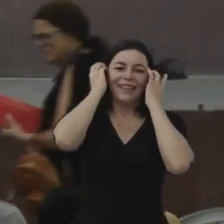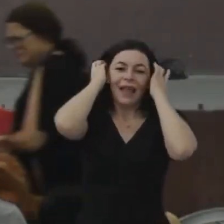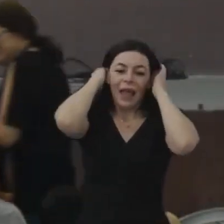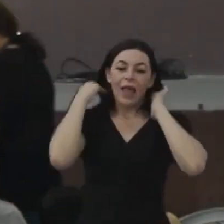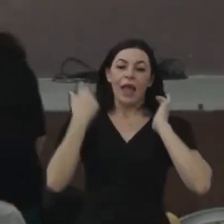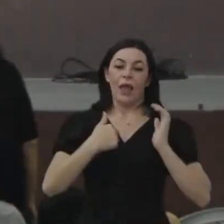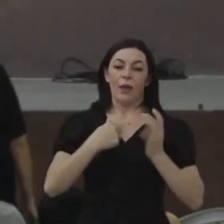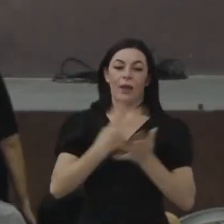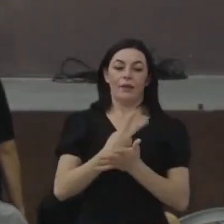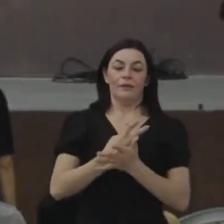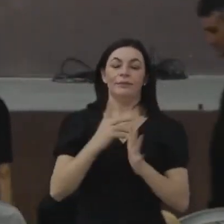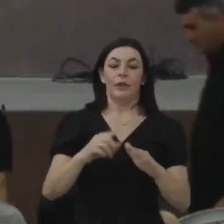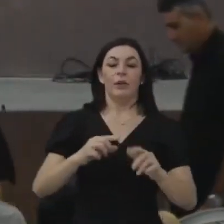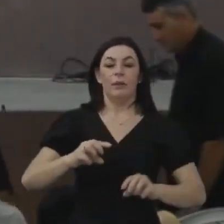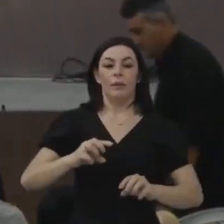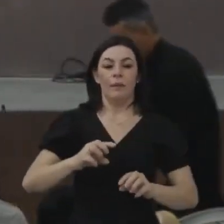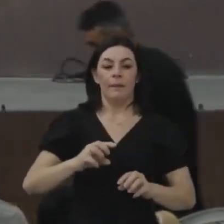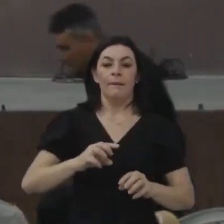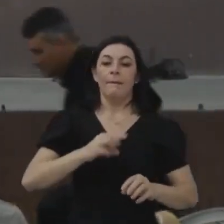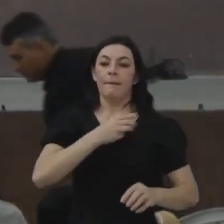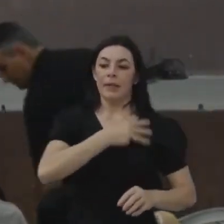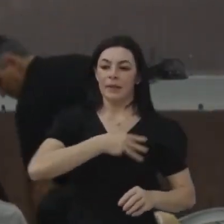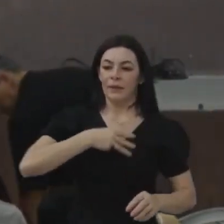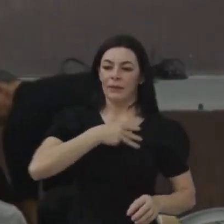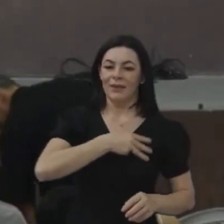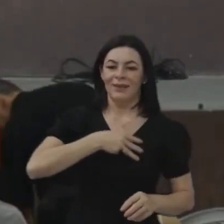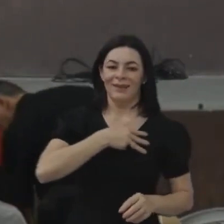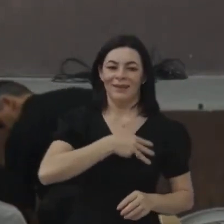errado. Marcos 5, a partir do verso 13.